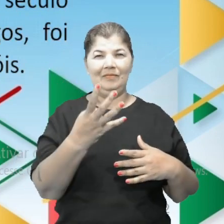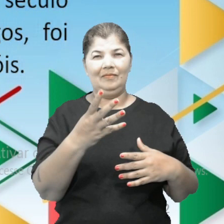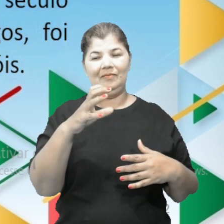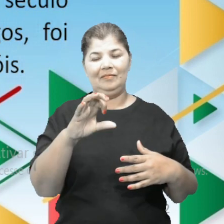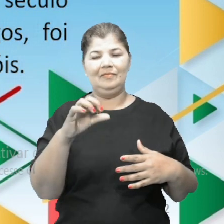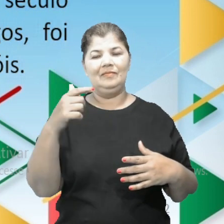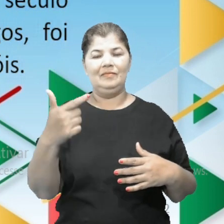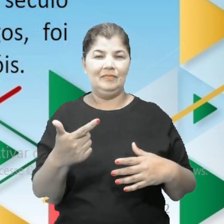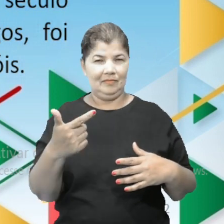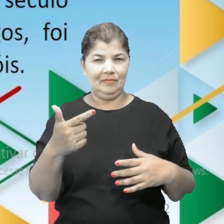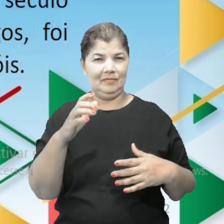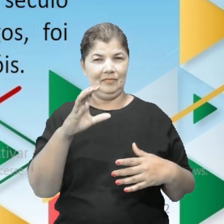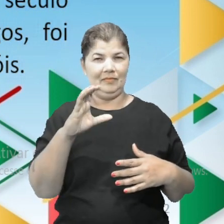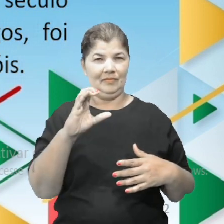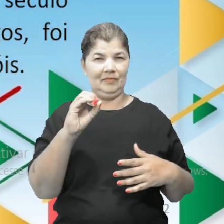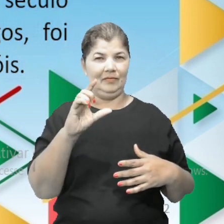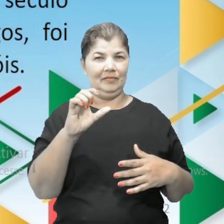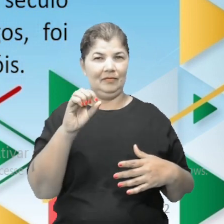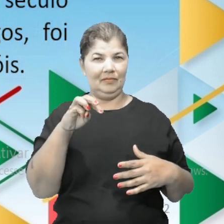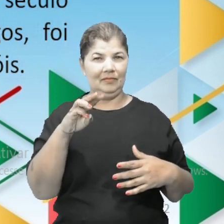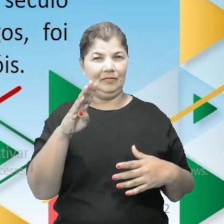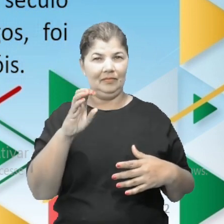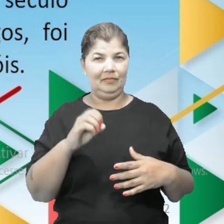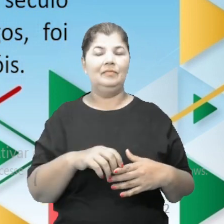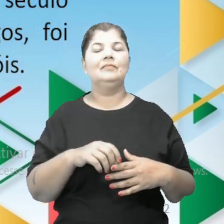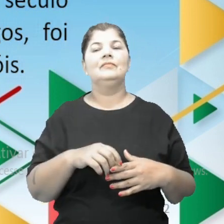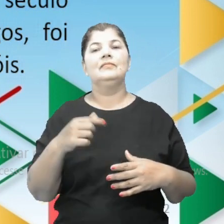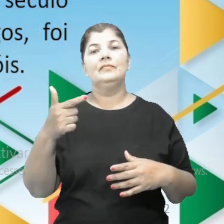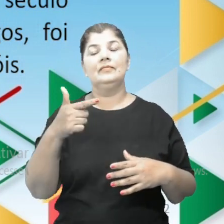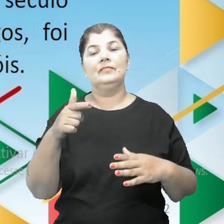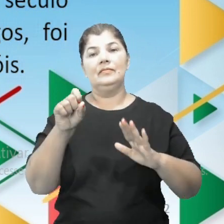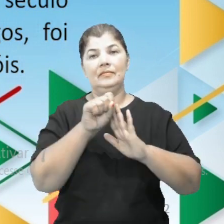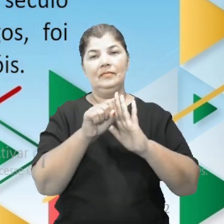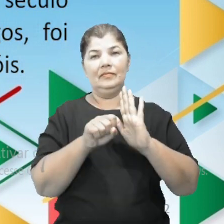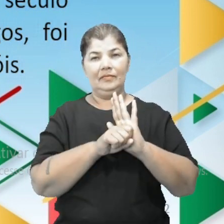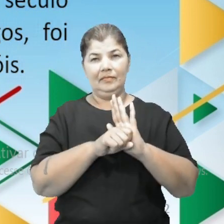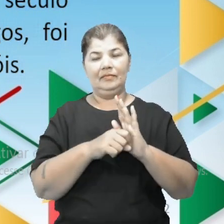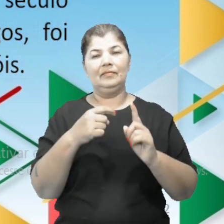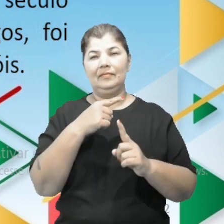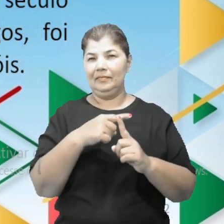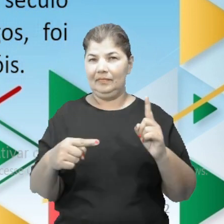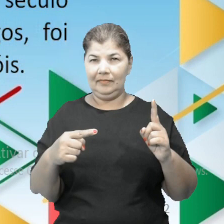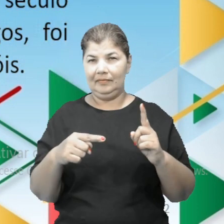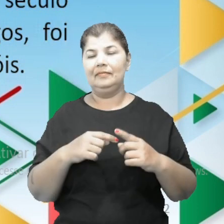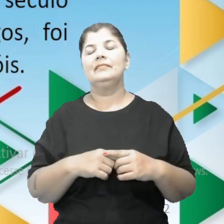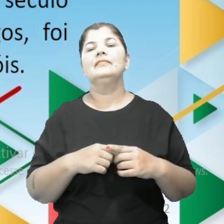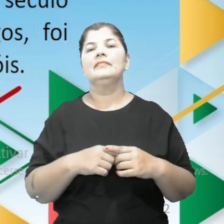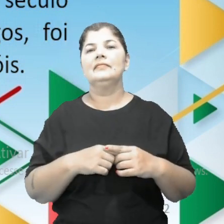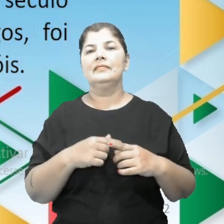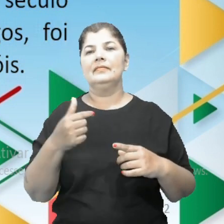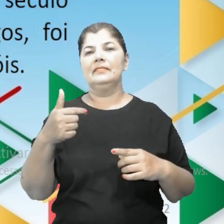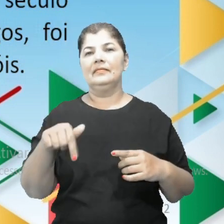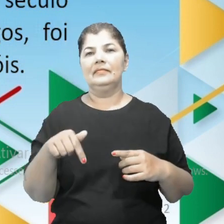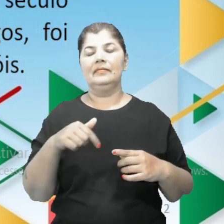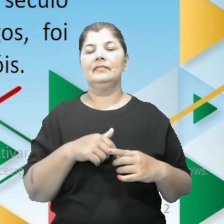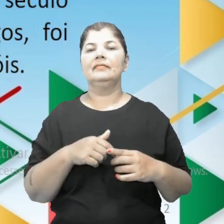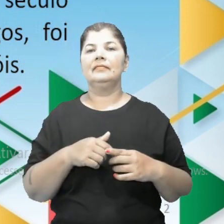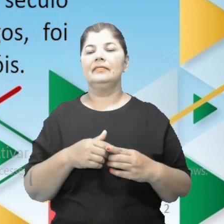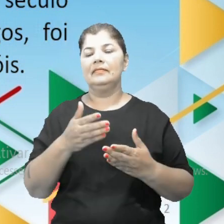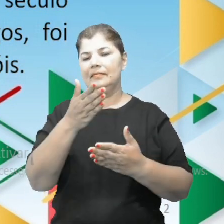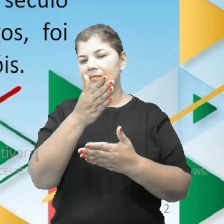1492. Então, na segunda metade do século, né, 17, a parte ocidental da